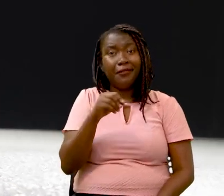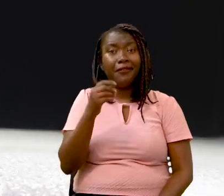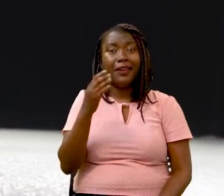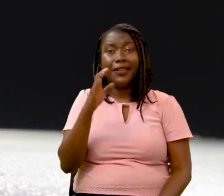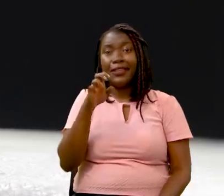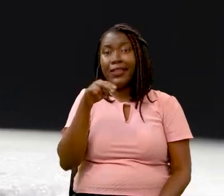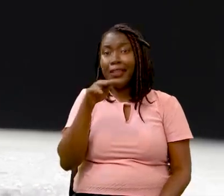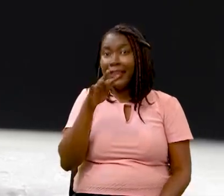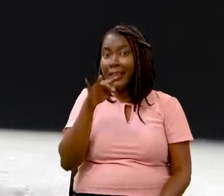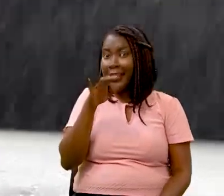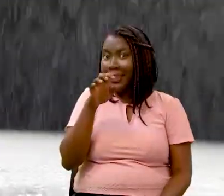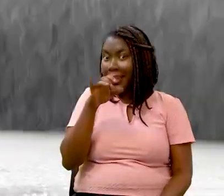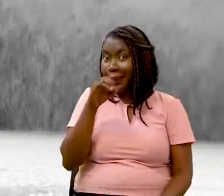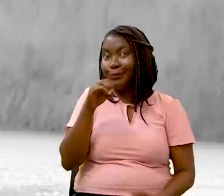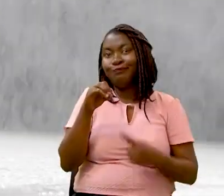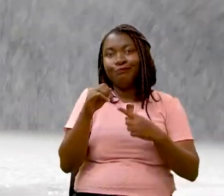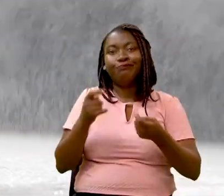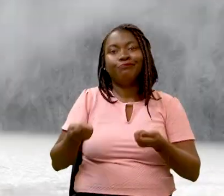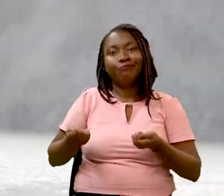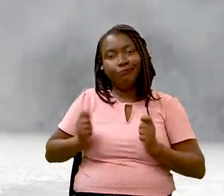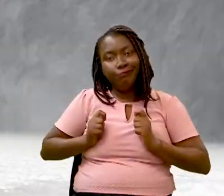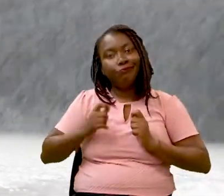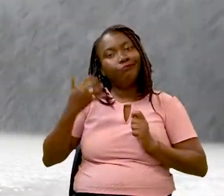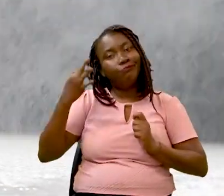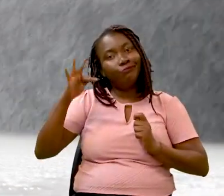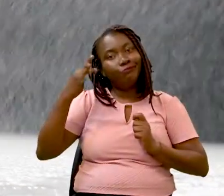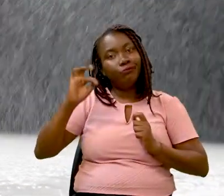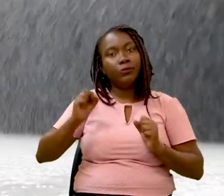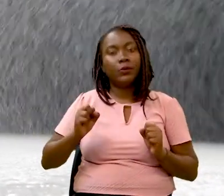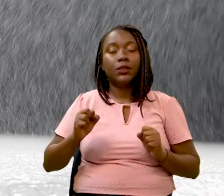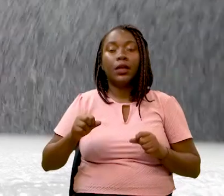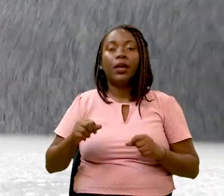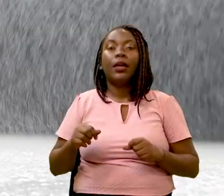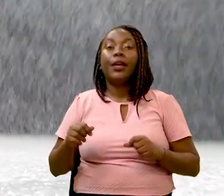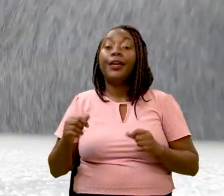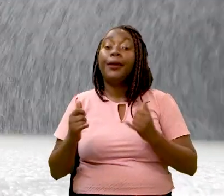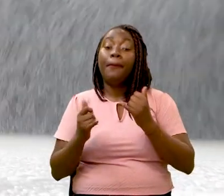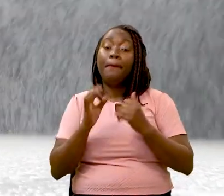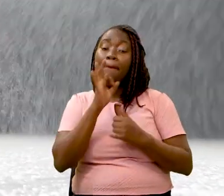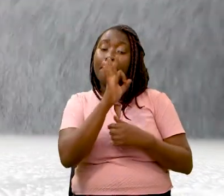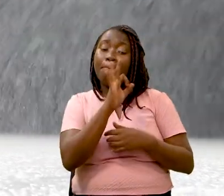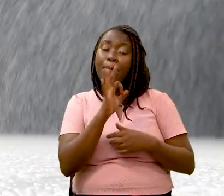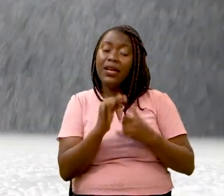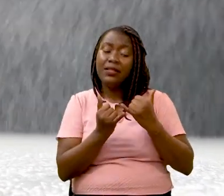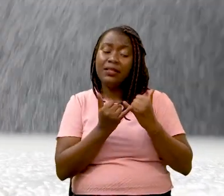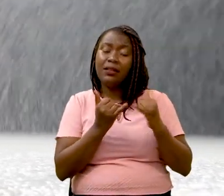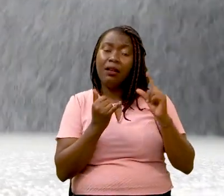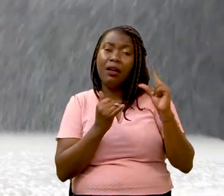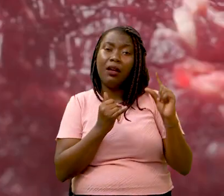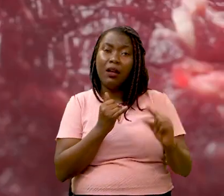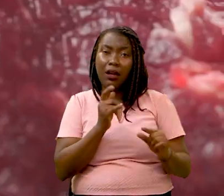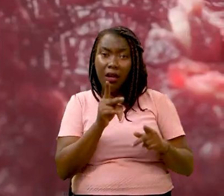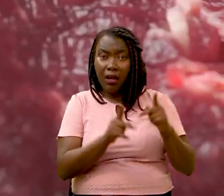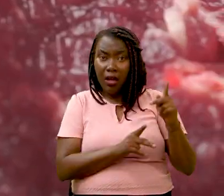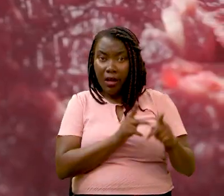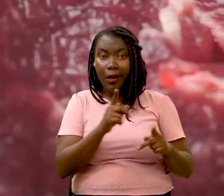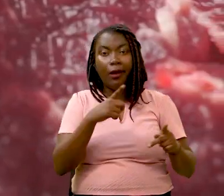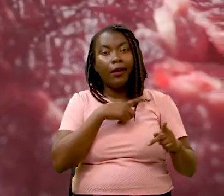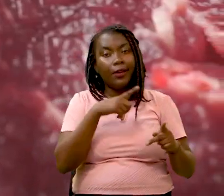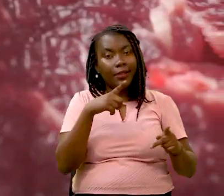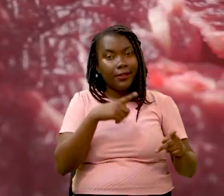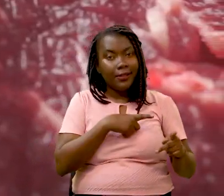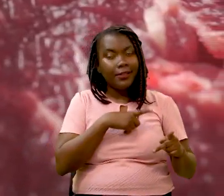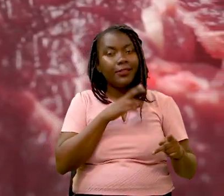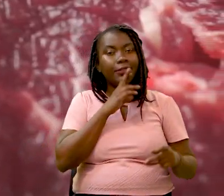centeio, eles podem ser um grande gatilho de dor. E para uma parcela menor da população, existe esse tipo